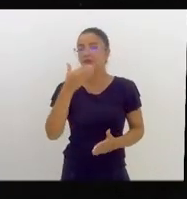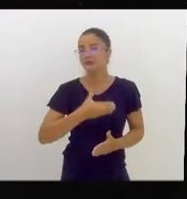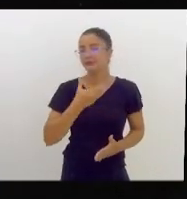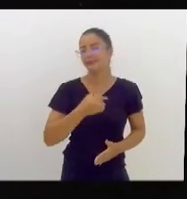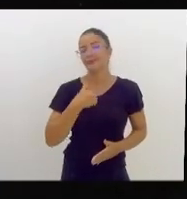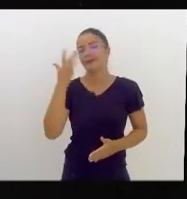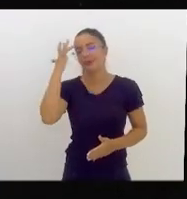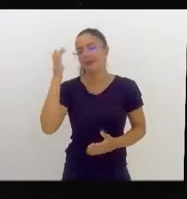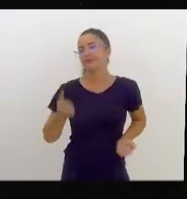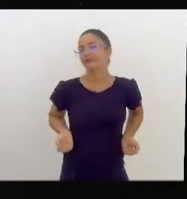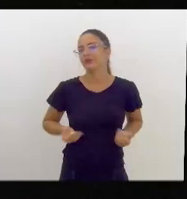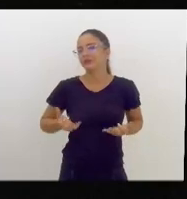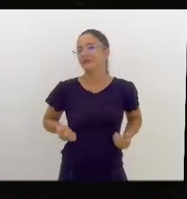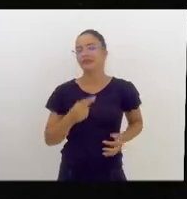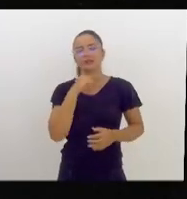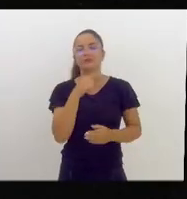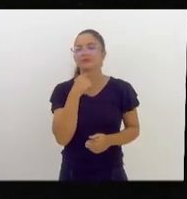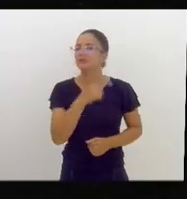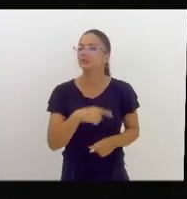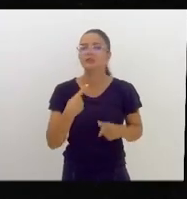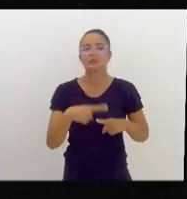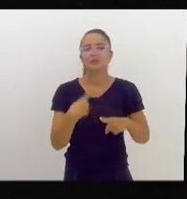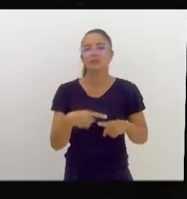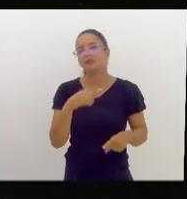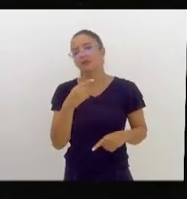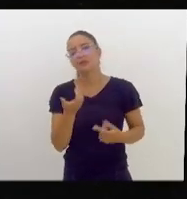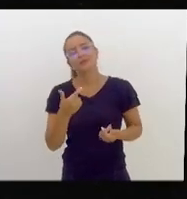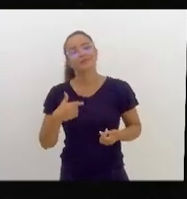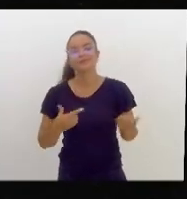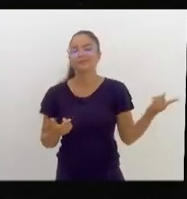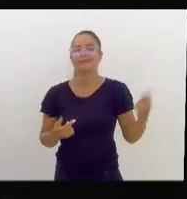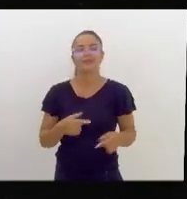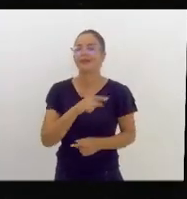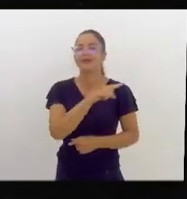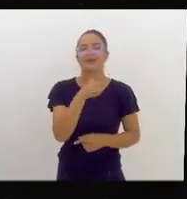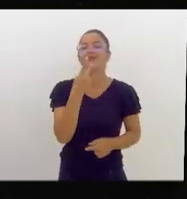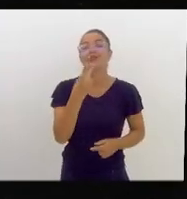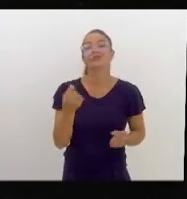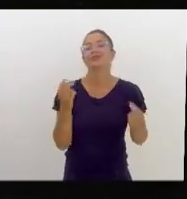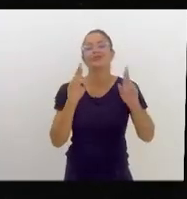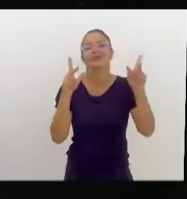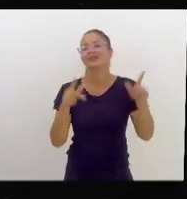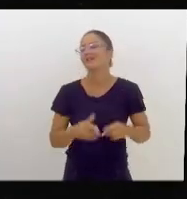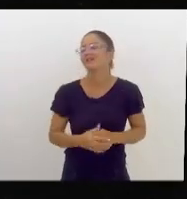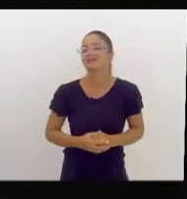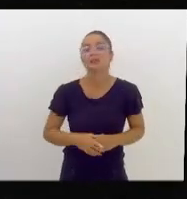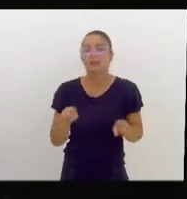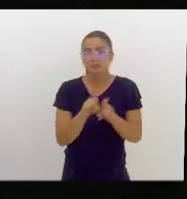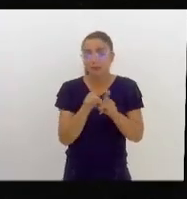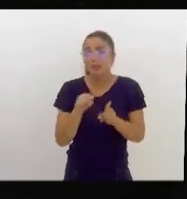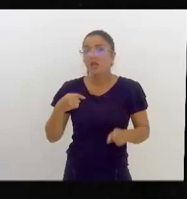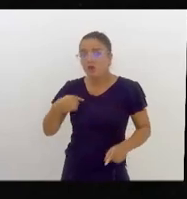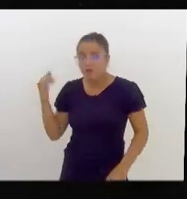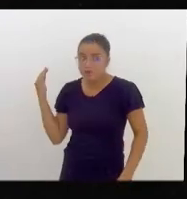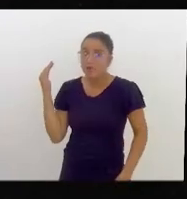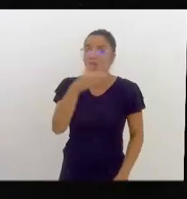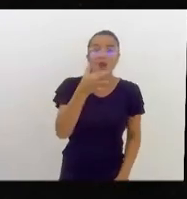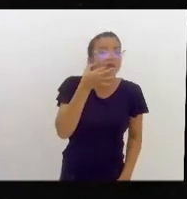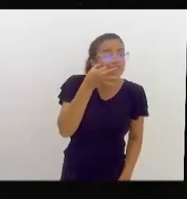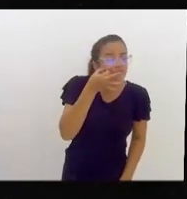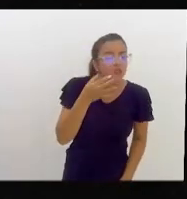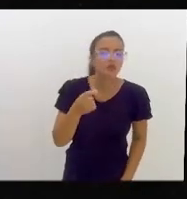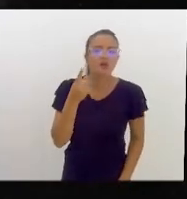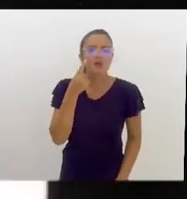recursos, a não ser abatendo parte da tarifa. E dizer também que eu fui ver de perto as obras que a supervisão